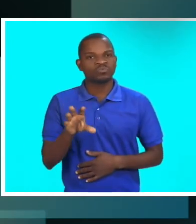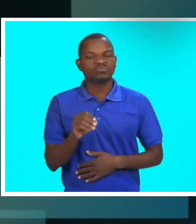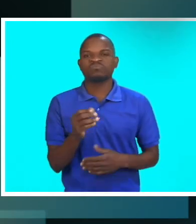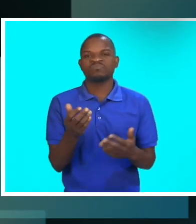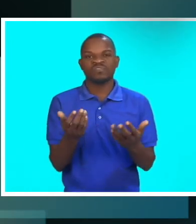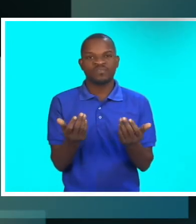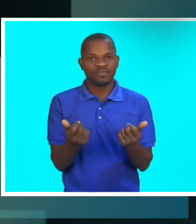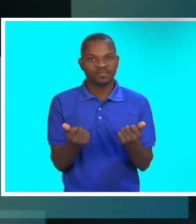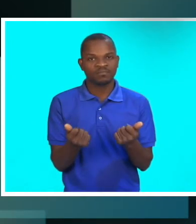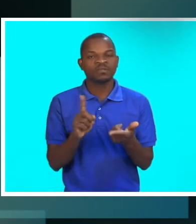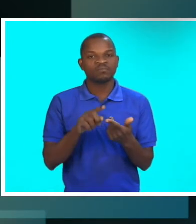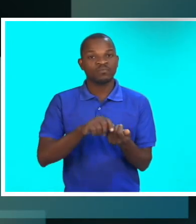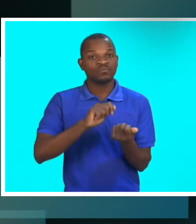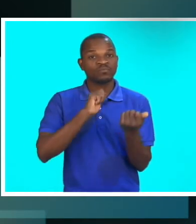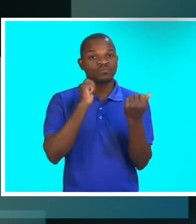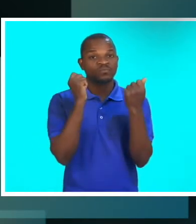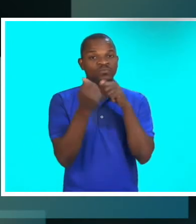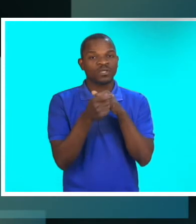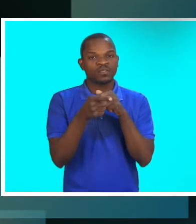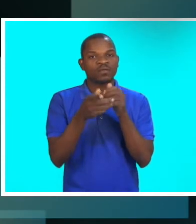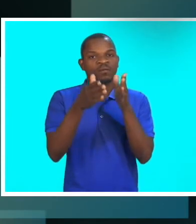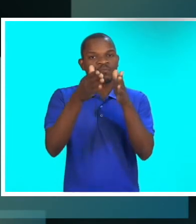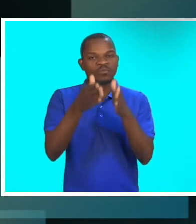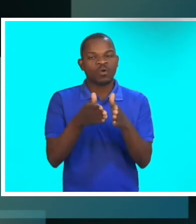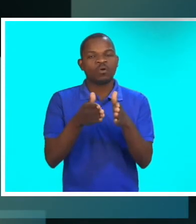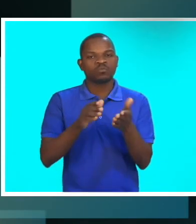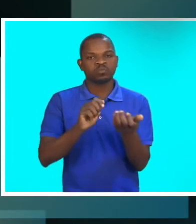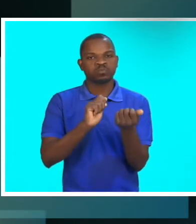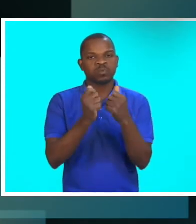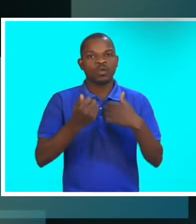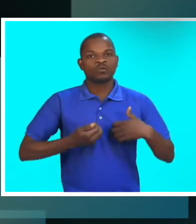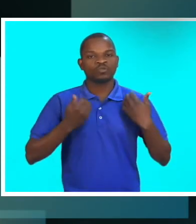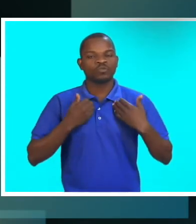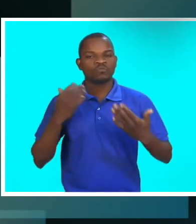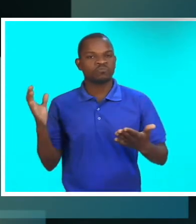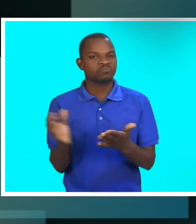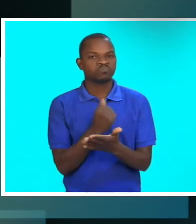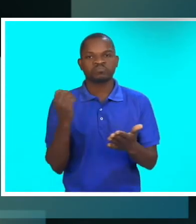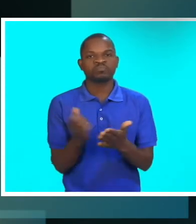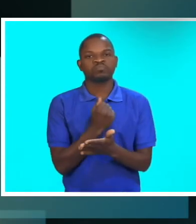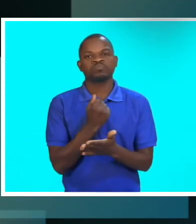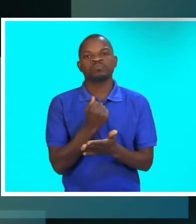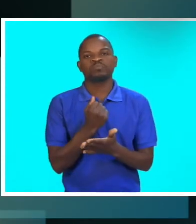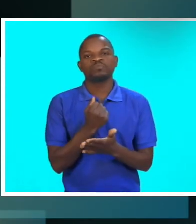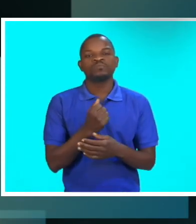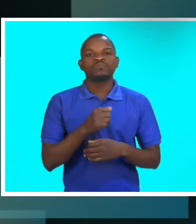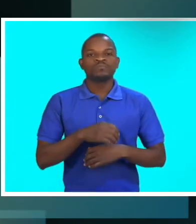tornarem-se simples e transformar Giane numa jovem de conquistas.